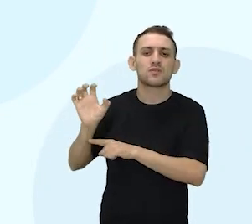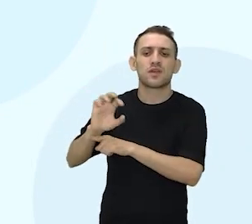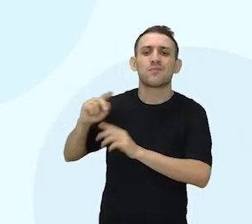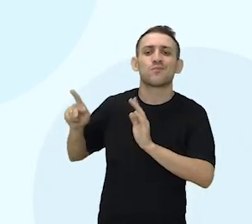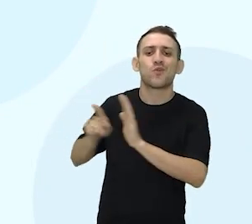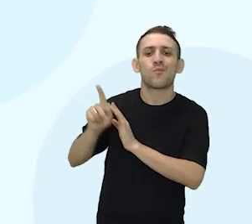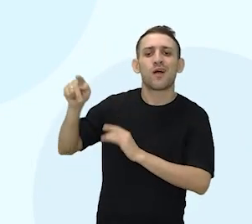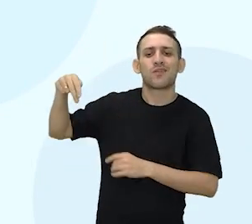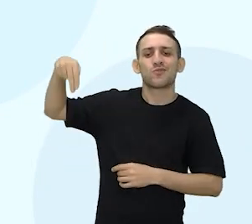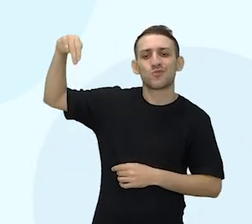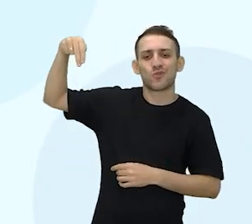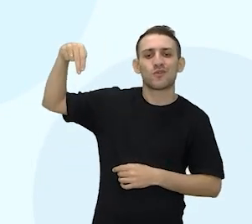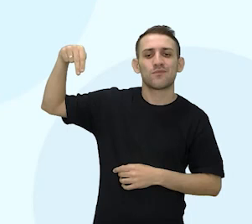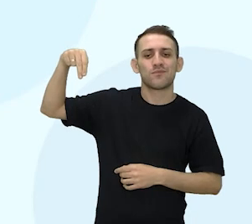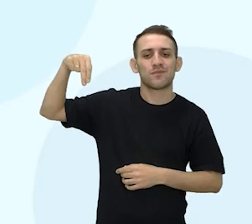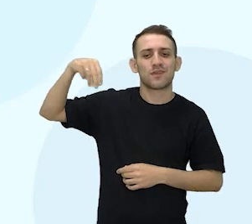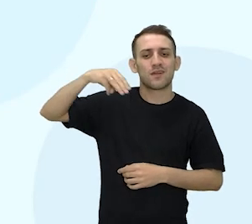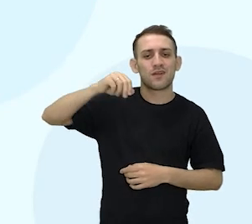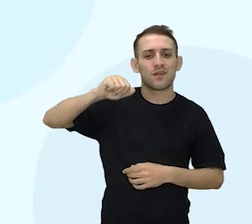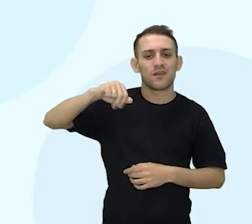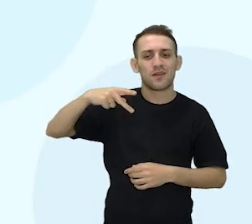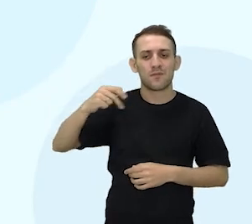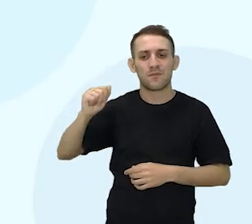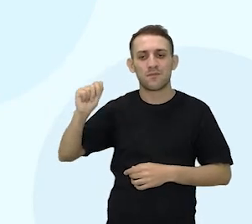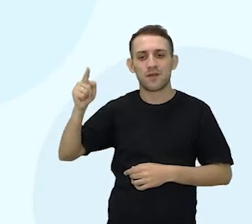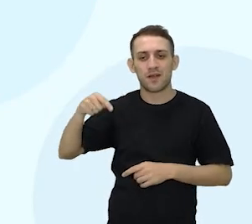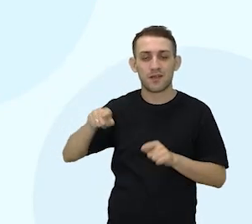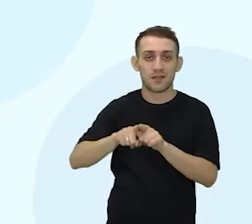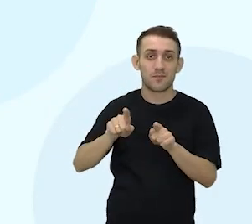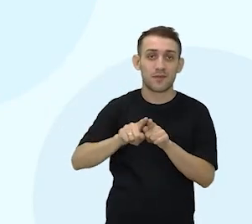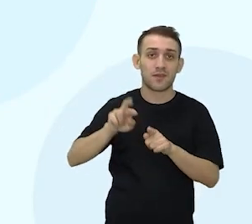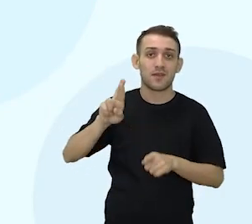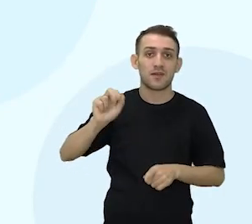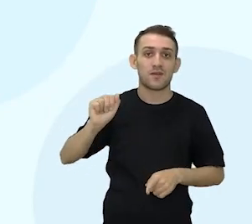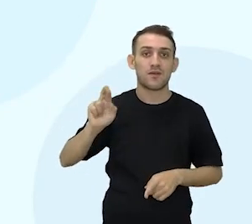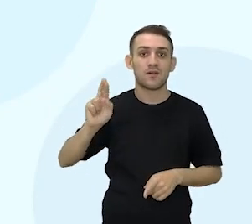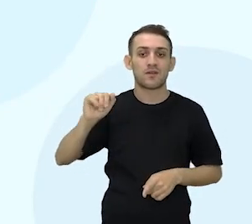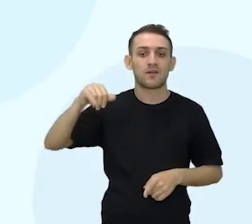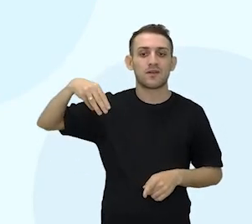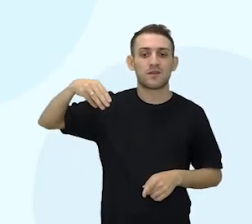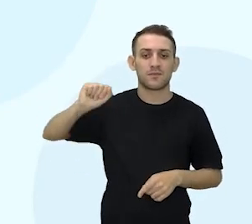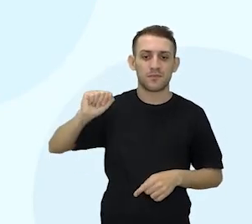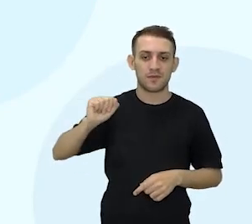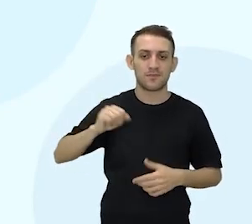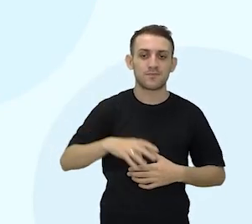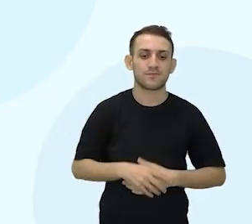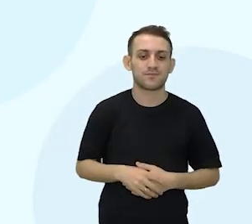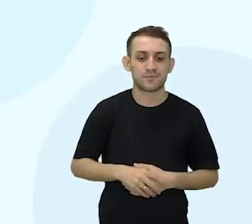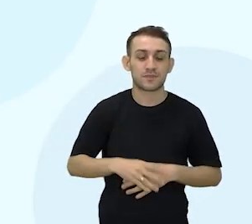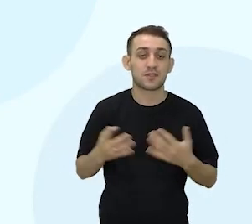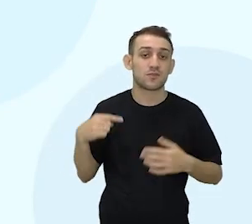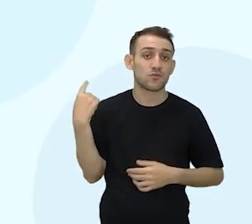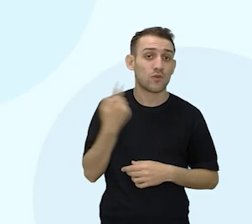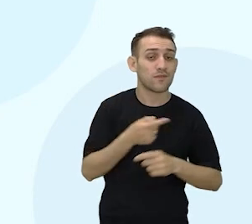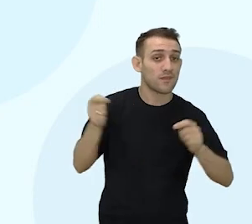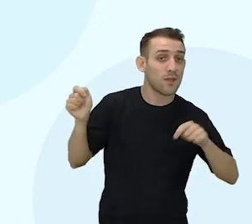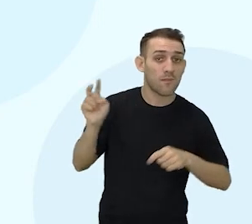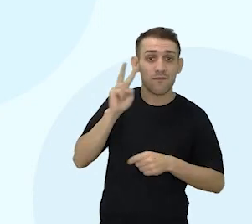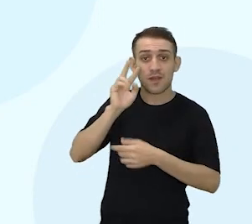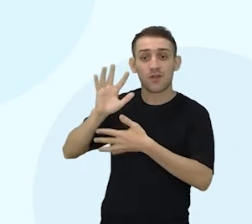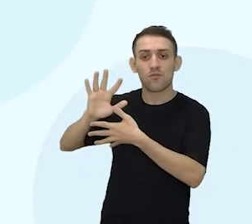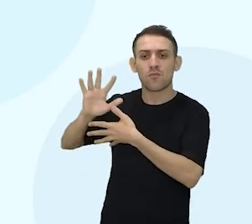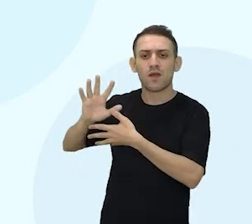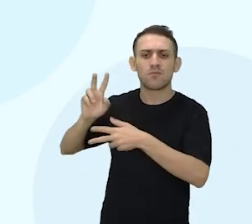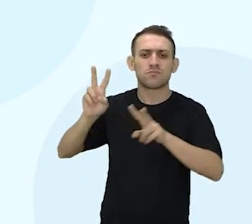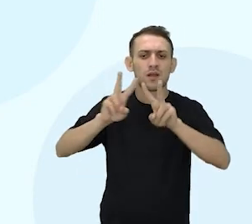do norte do Brasil, né? Amapá e Roraima. Amapá e Roraima. Então aí dá pra gente ver no mapa, né, por essa